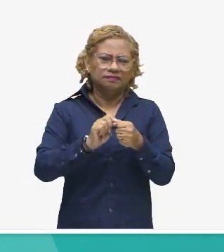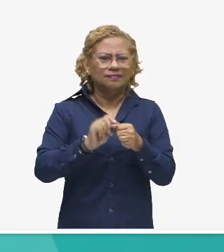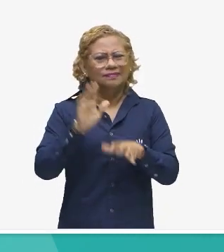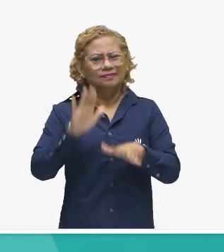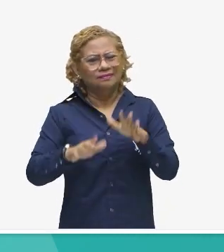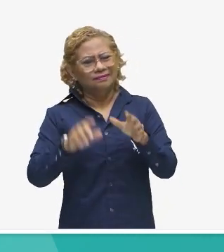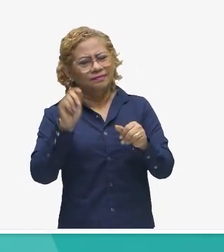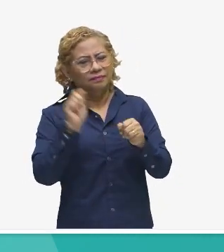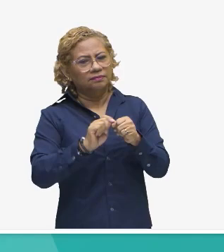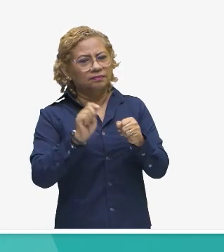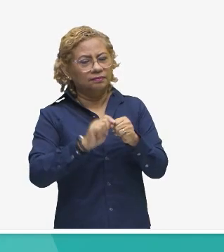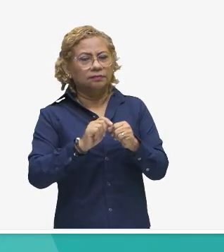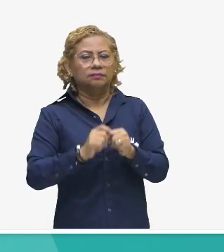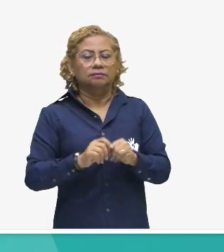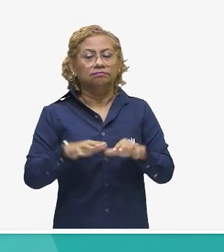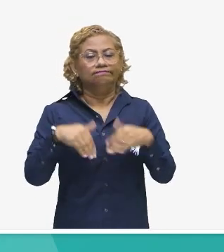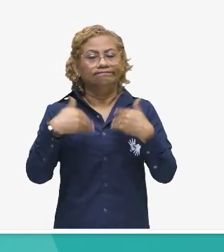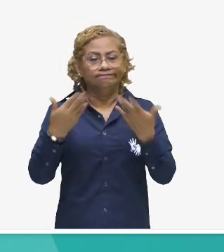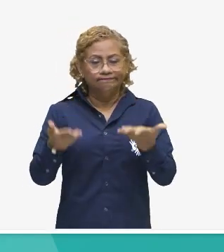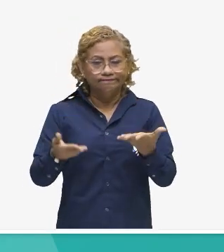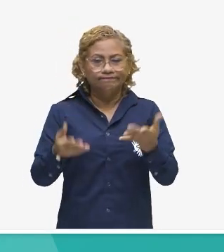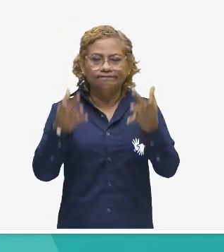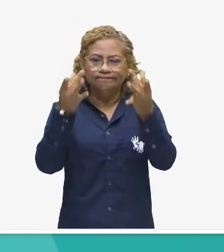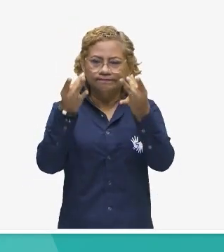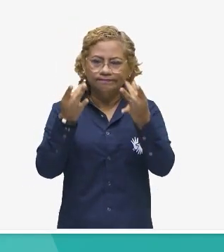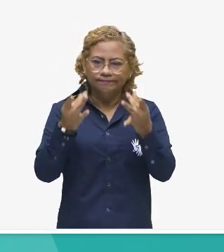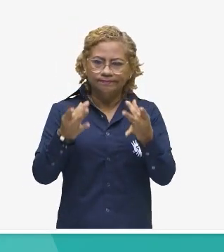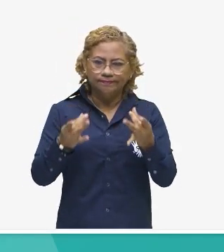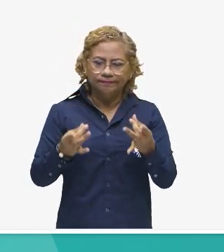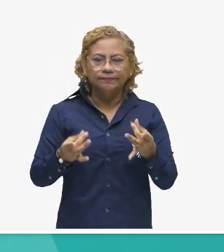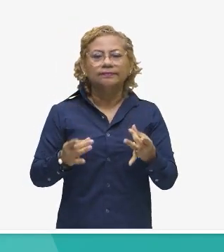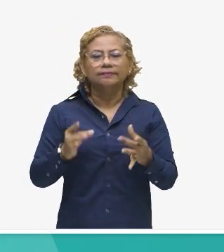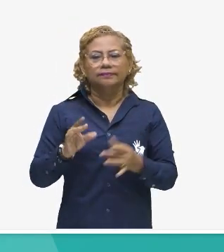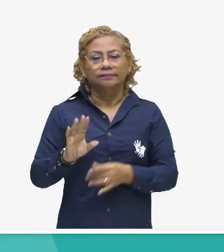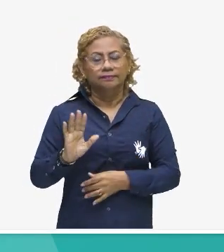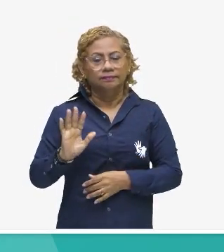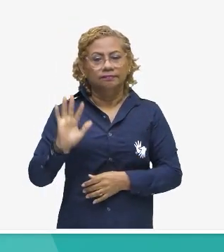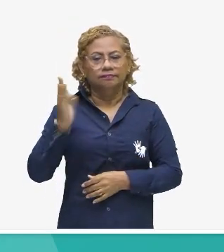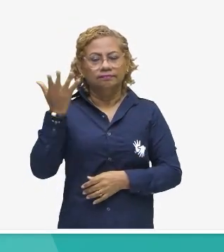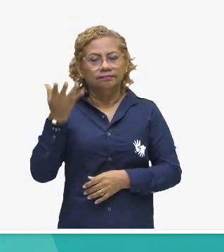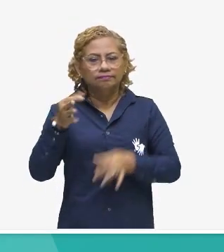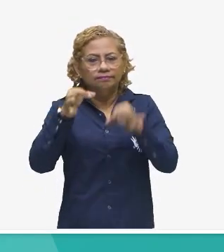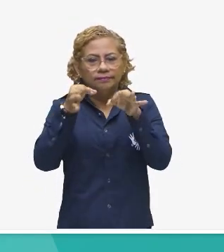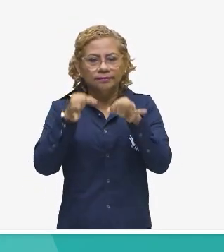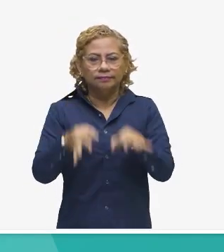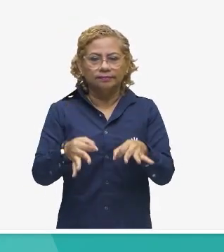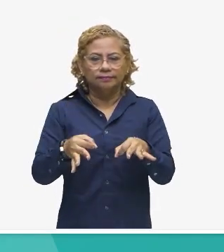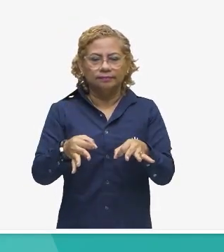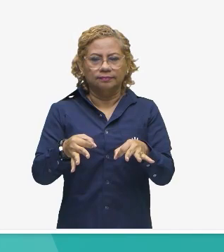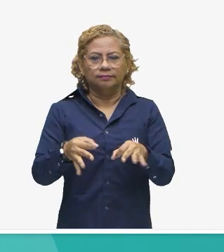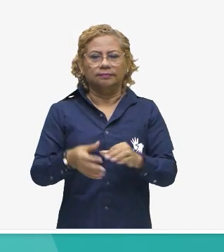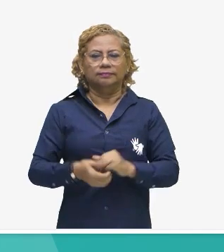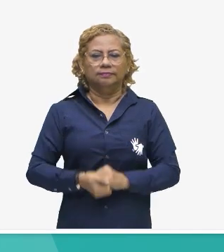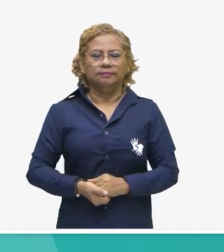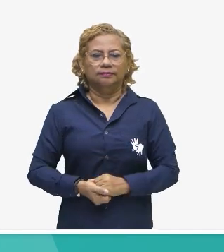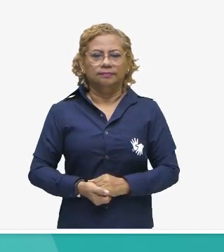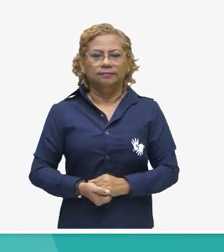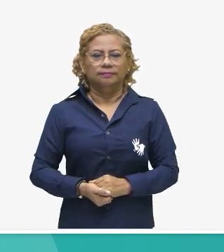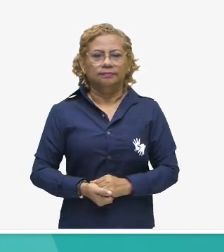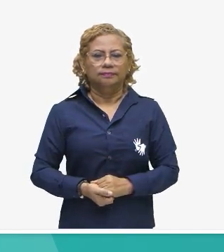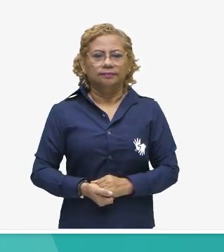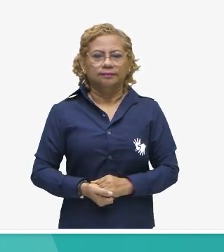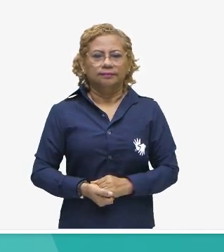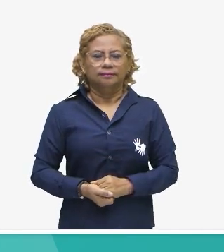mas tudo dentro de uma determinada circunstância, né, que é coordenada pelo tempo, que